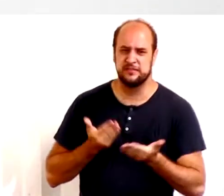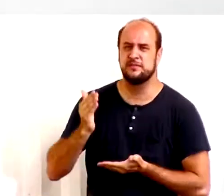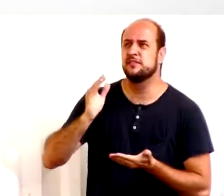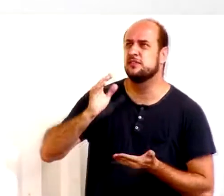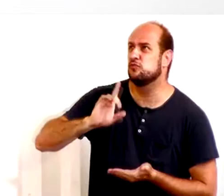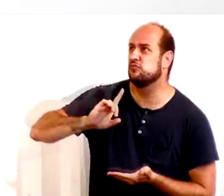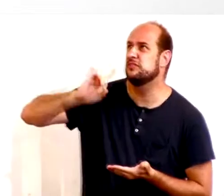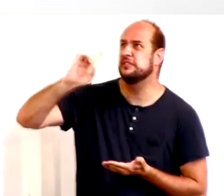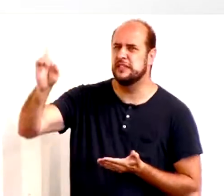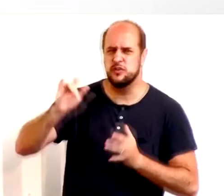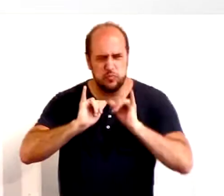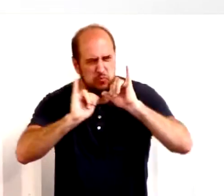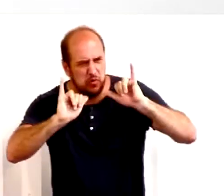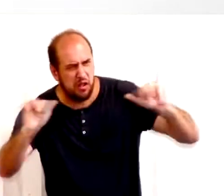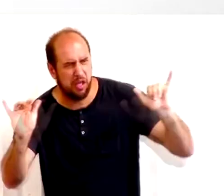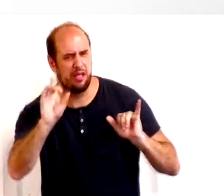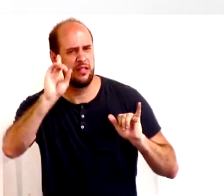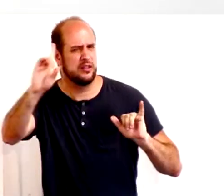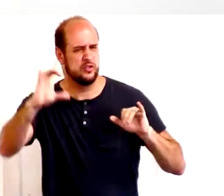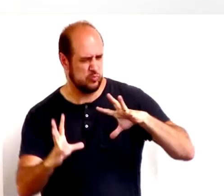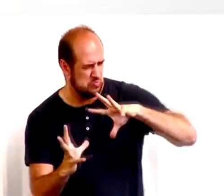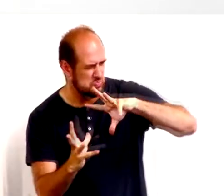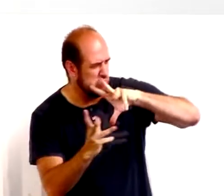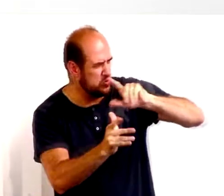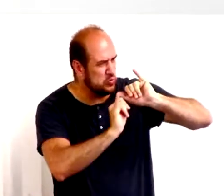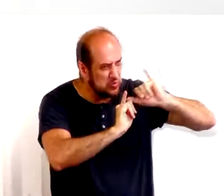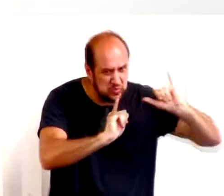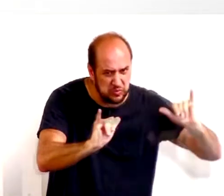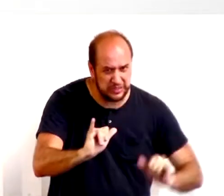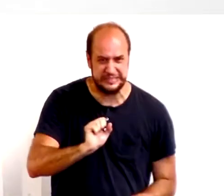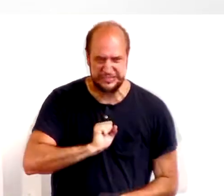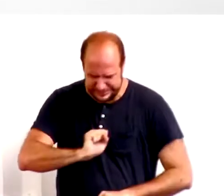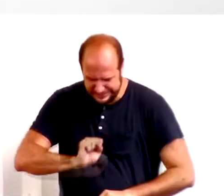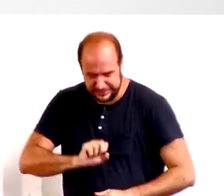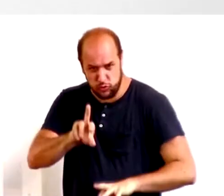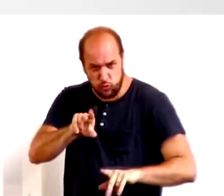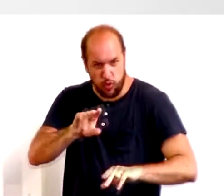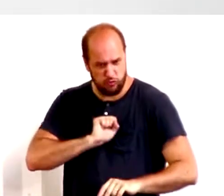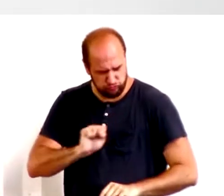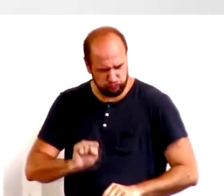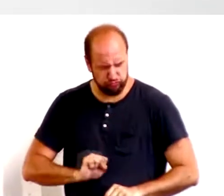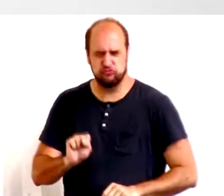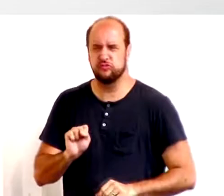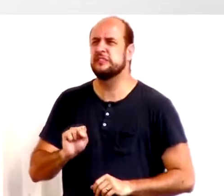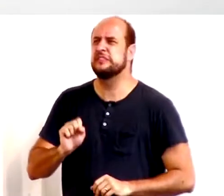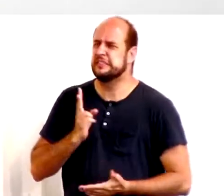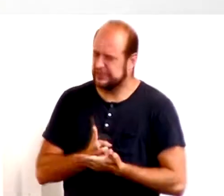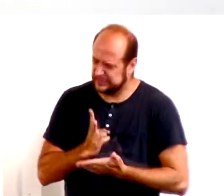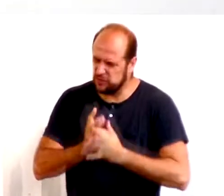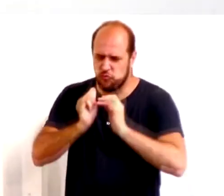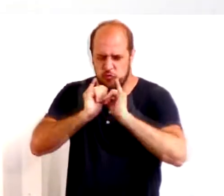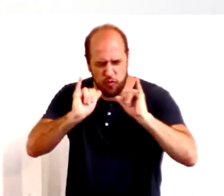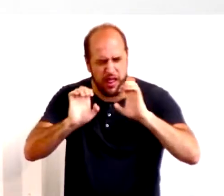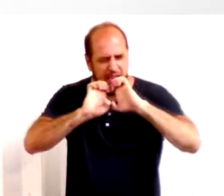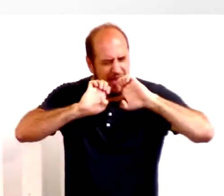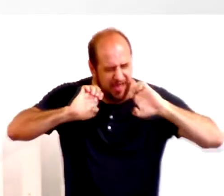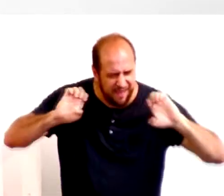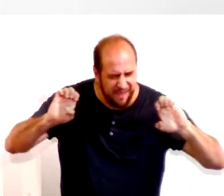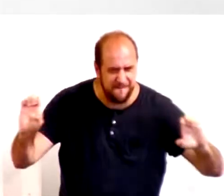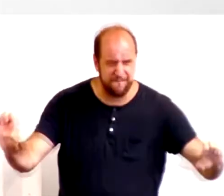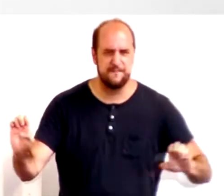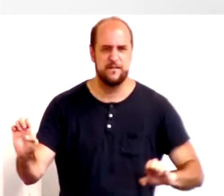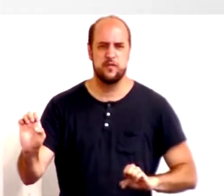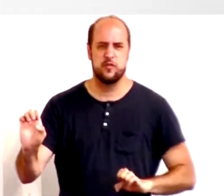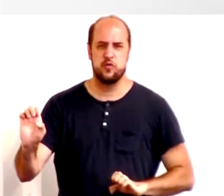entre Deus e o mundo, fazendo um trabalho sacerdotal, fazendo um trabalho de oferta do Evangelho, representando o reino